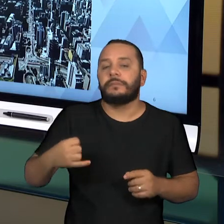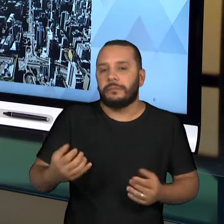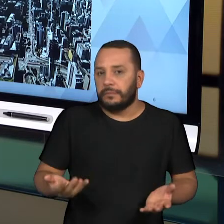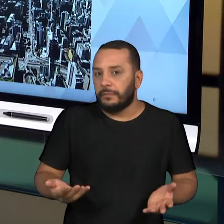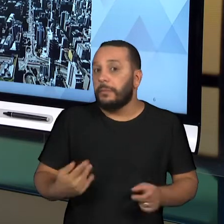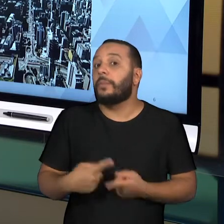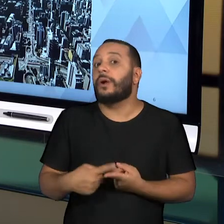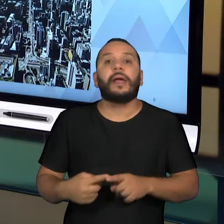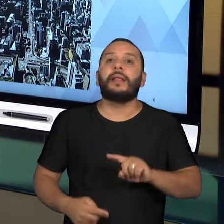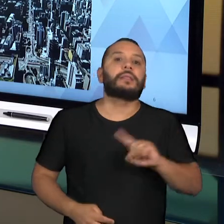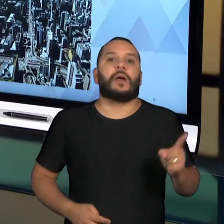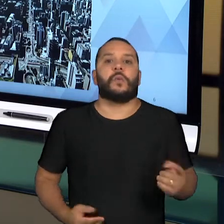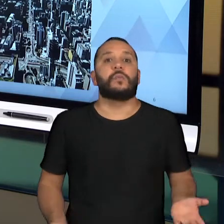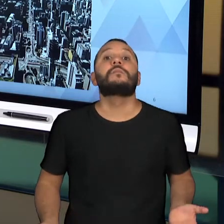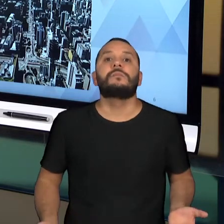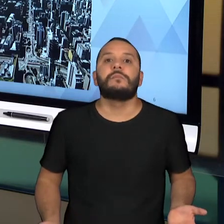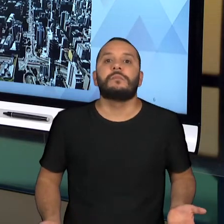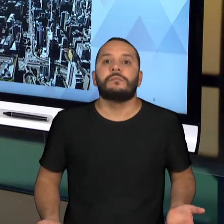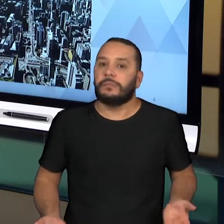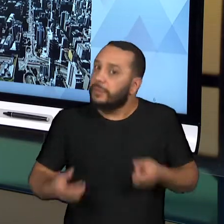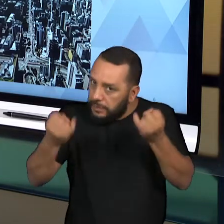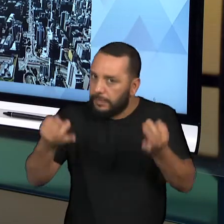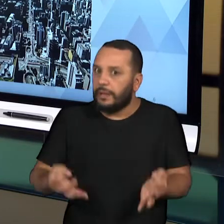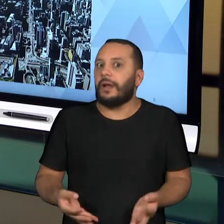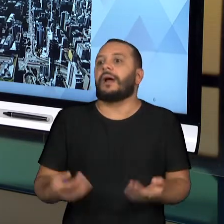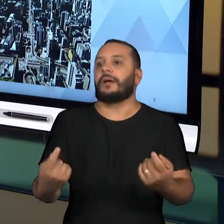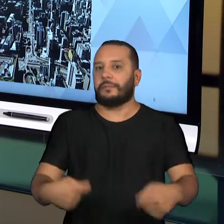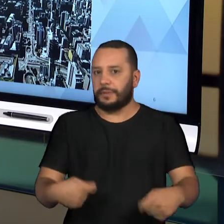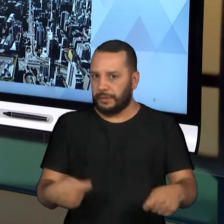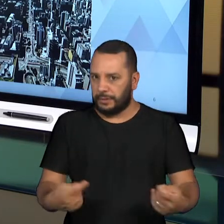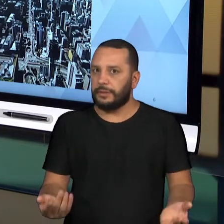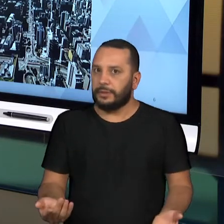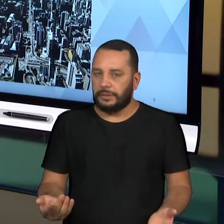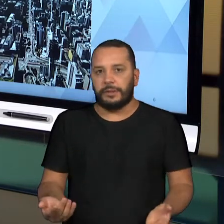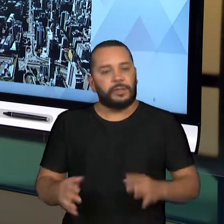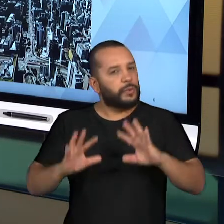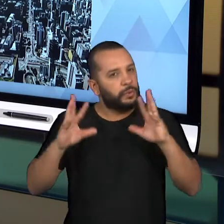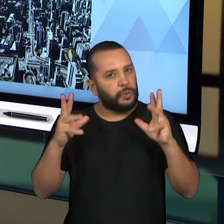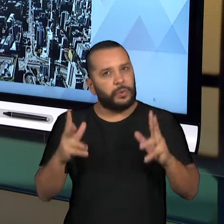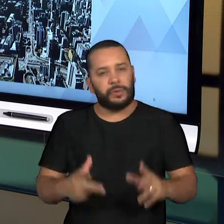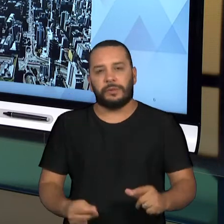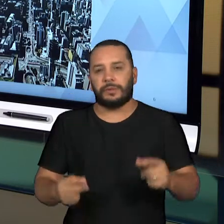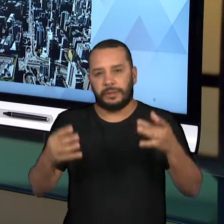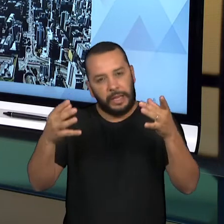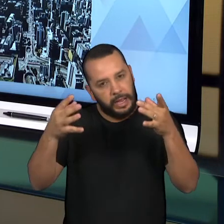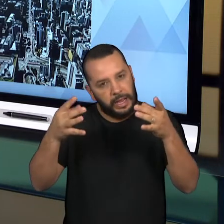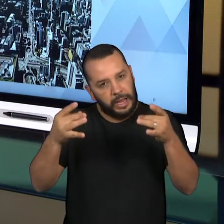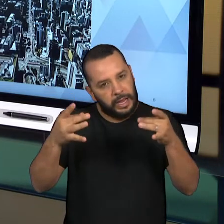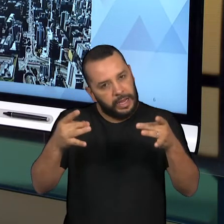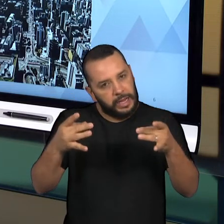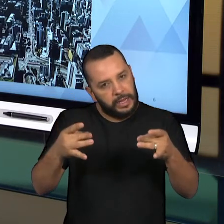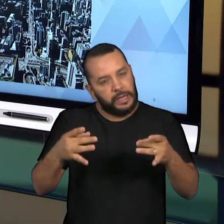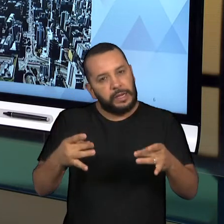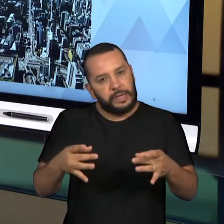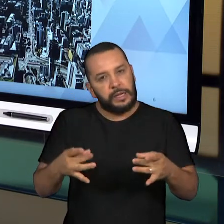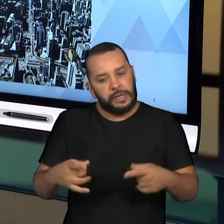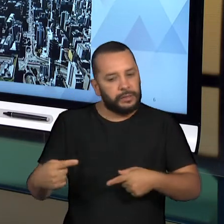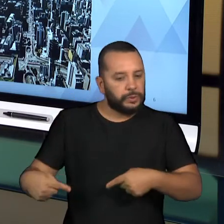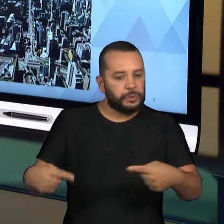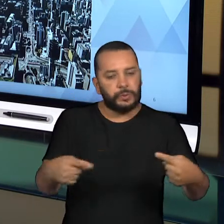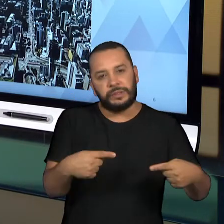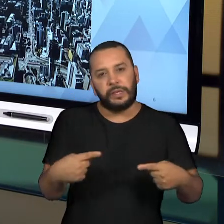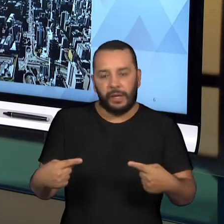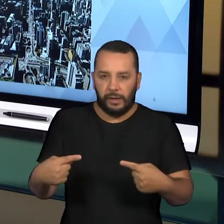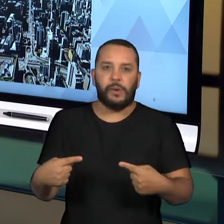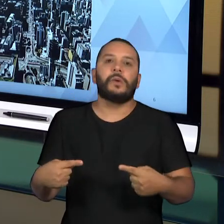imagens que é muito utilizada na geografia pode trazer todas essas discussões que